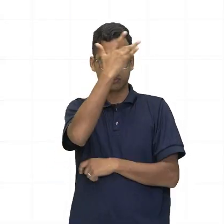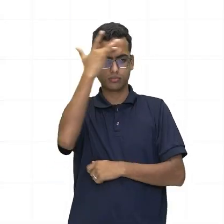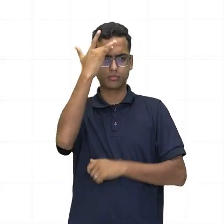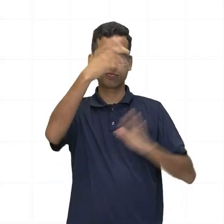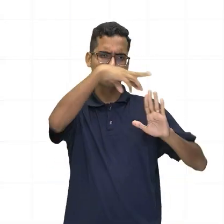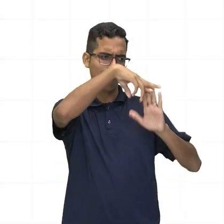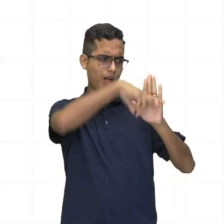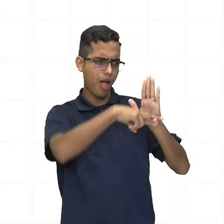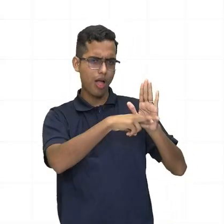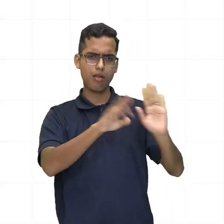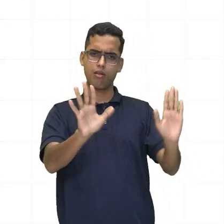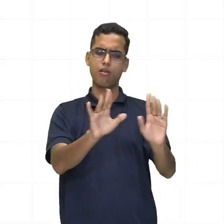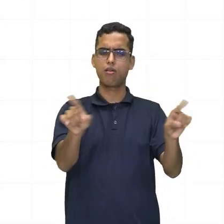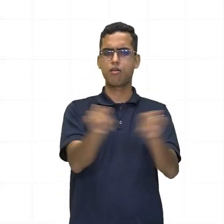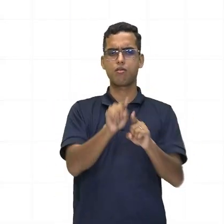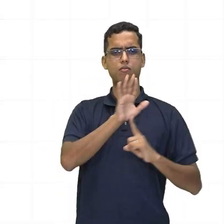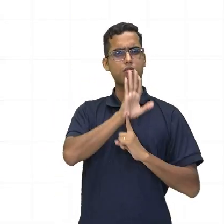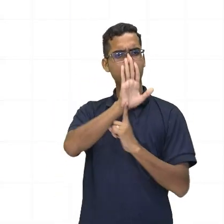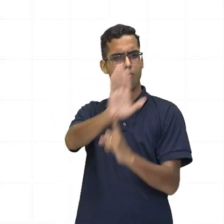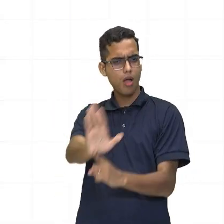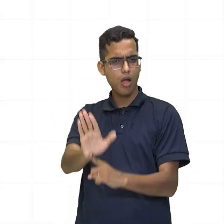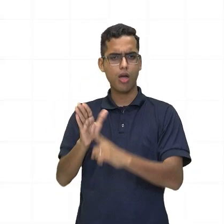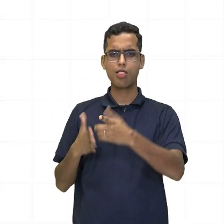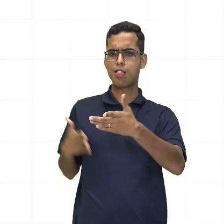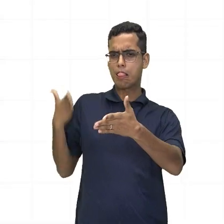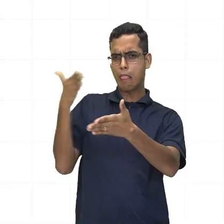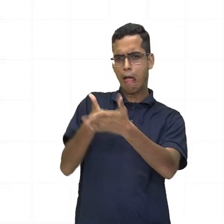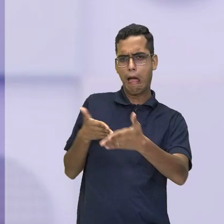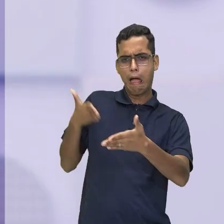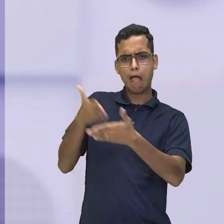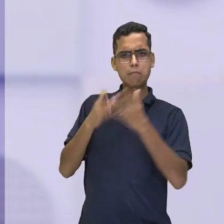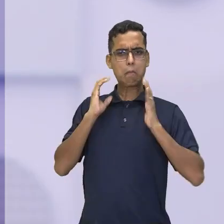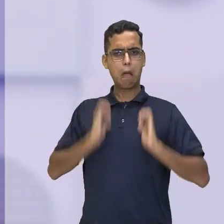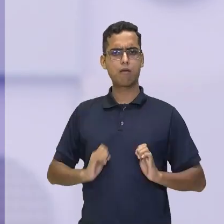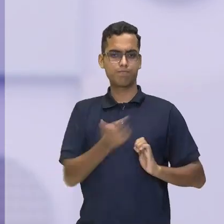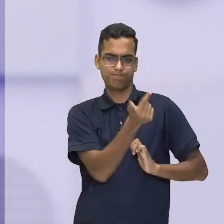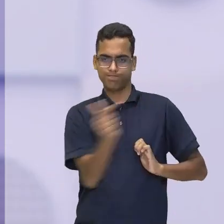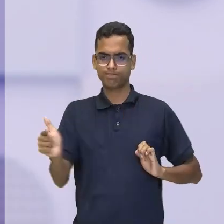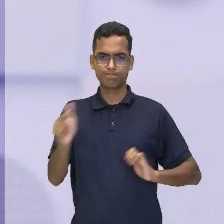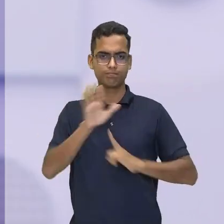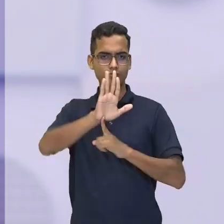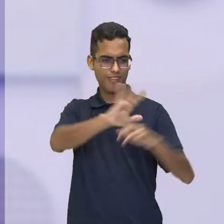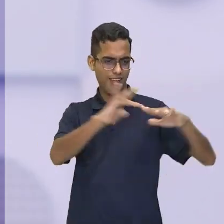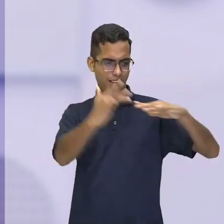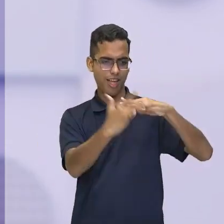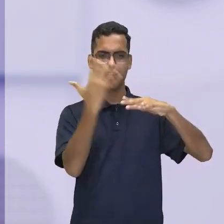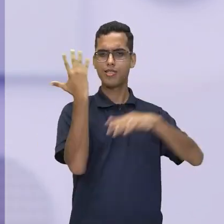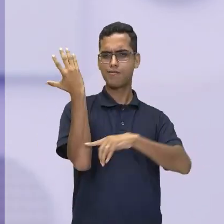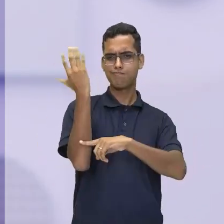regra, sem um regramento, sem limites, muitas vezes sem ética. A pessoa